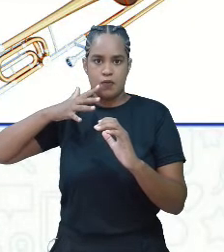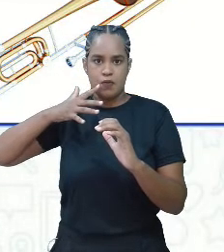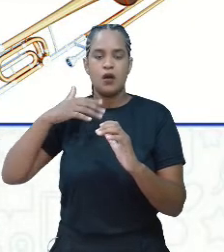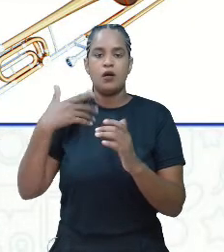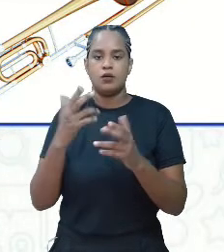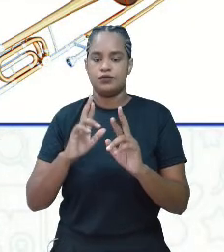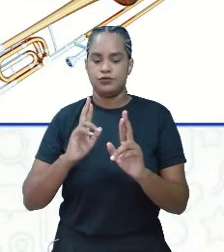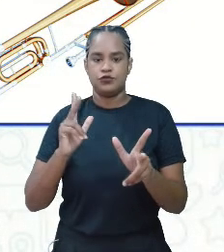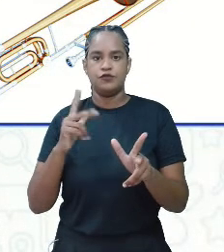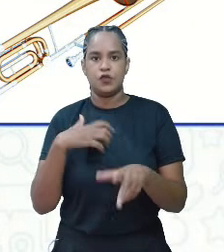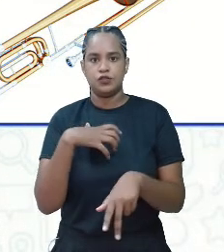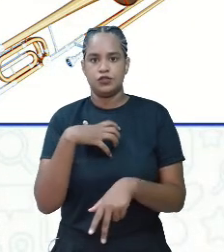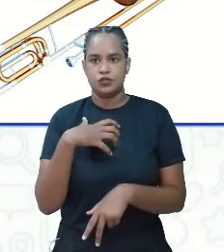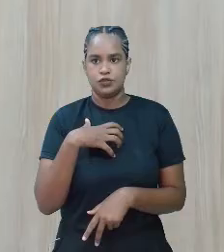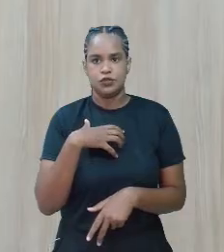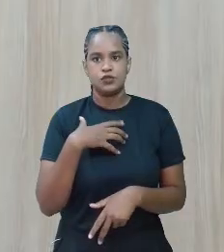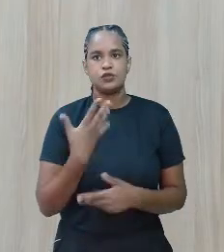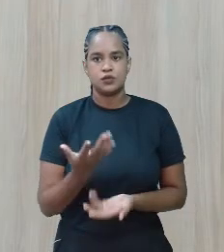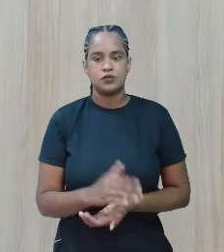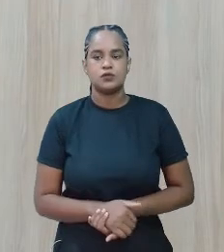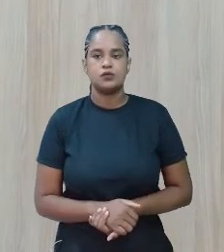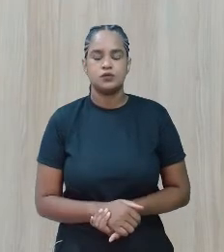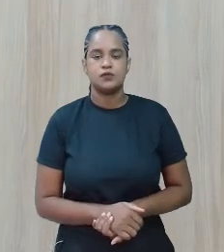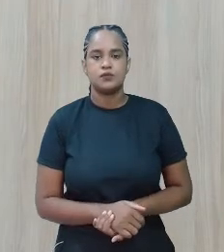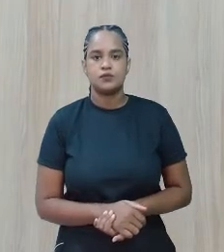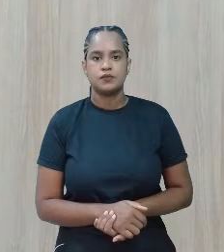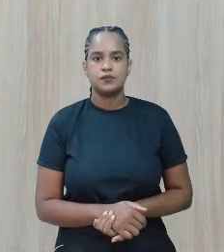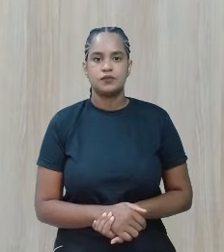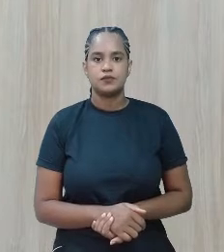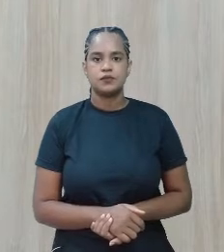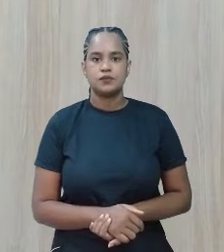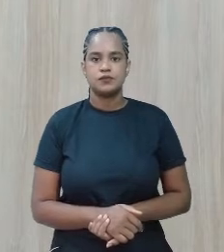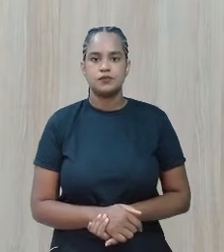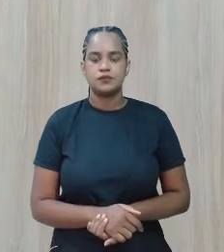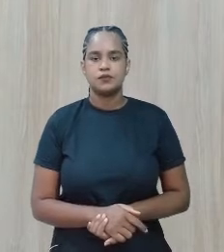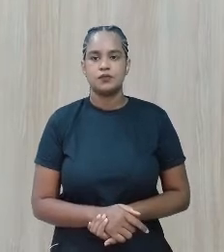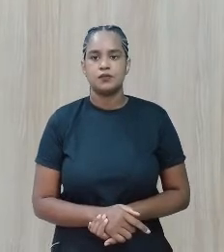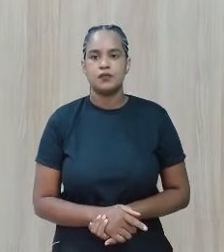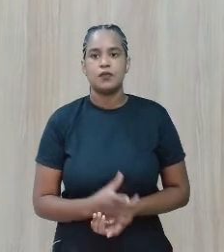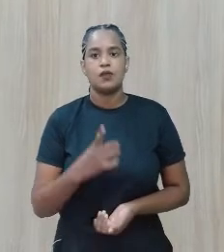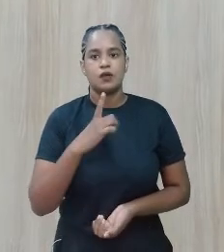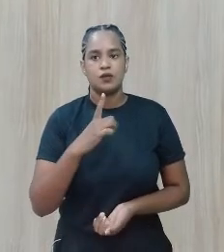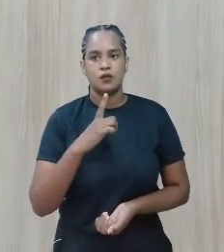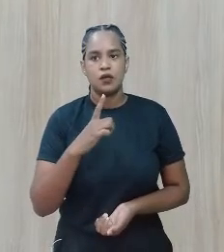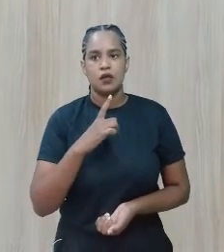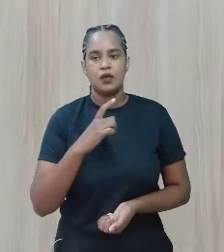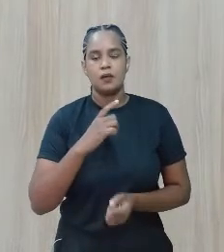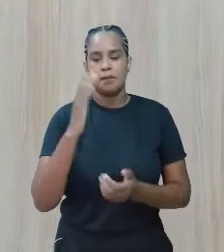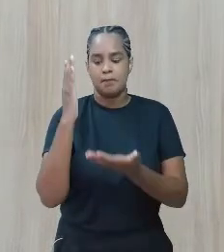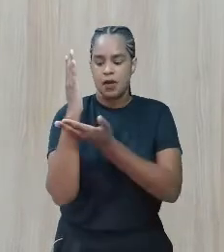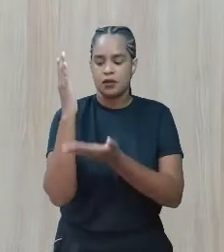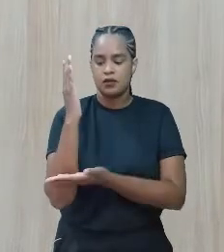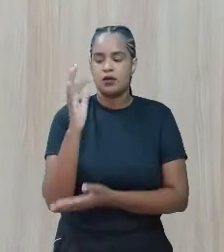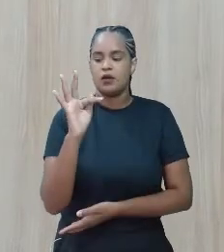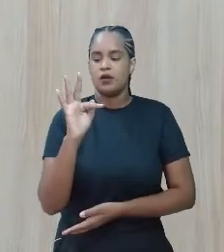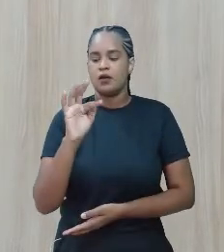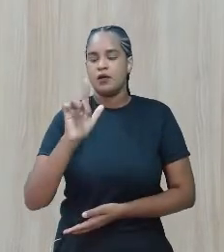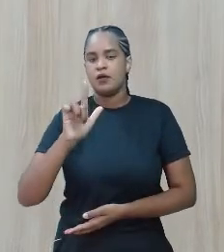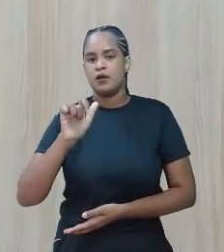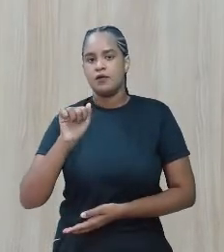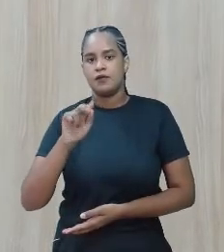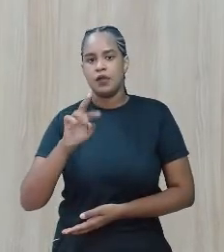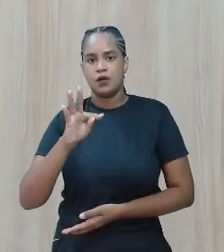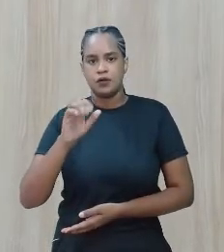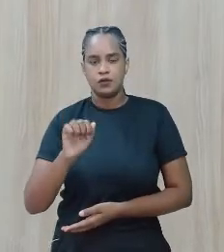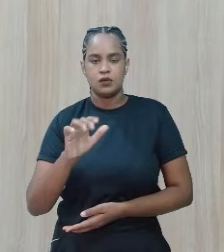Então, são duas famílias, basicamente, os instrumentos de sopro. E a gente tem aí as madeiras, as flautas, o clarinete,